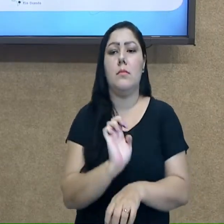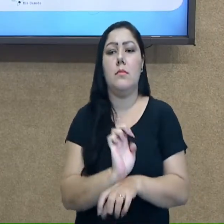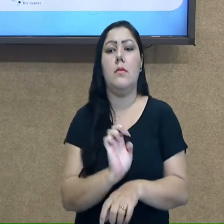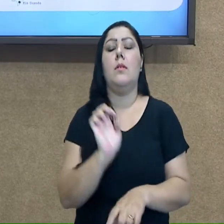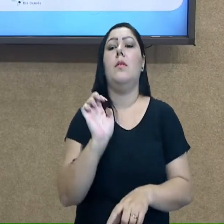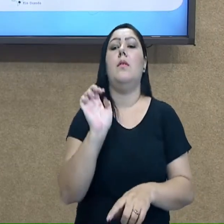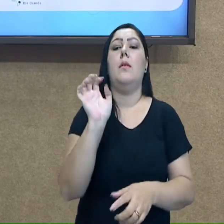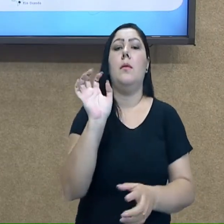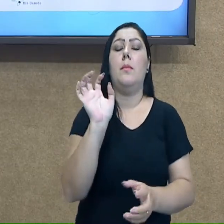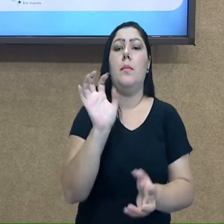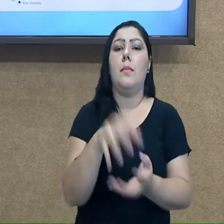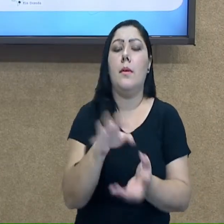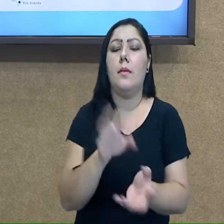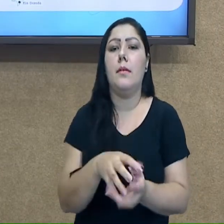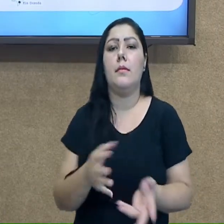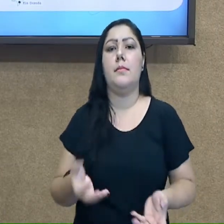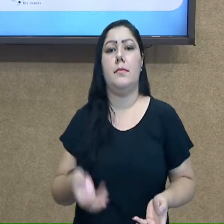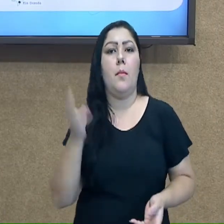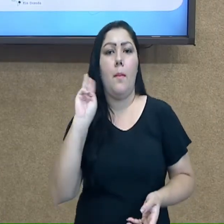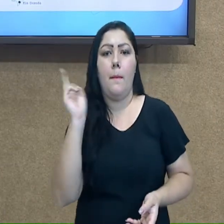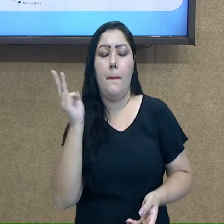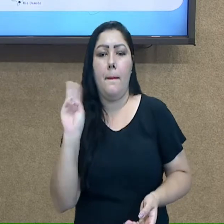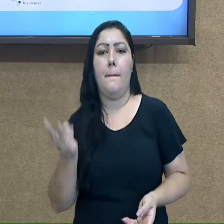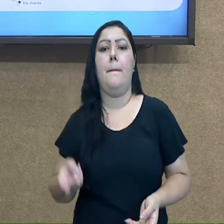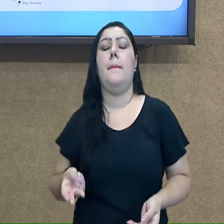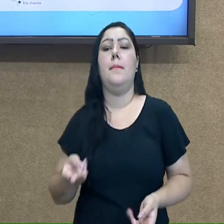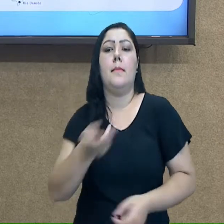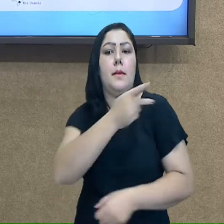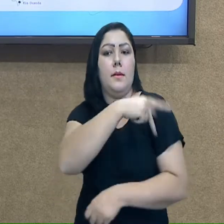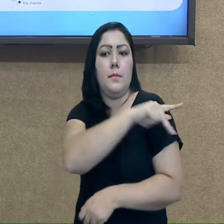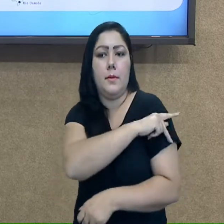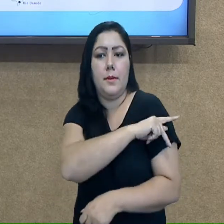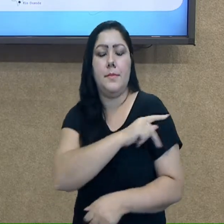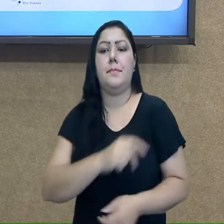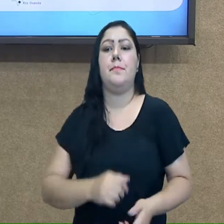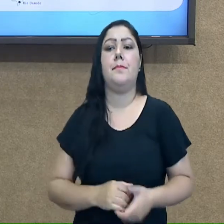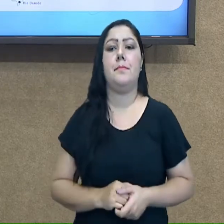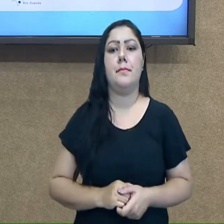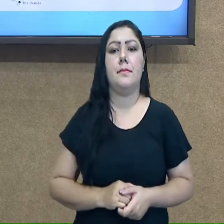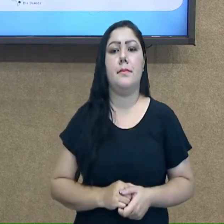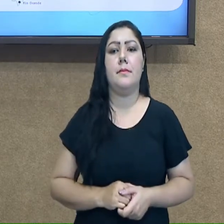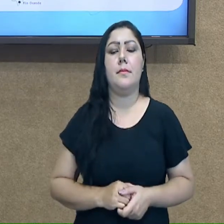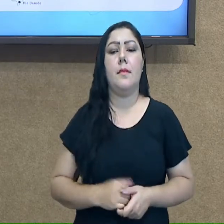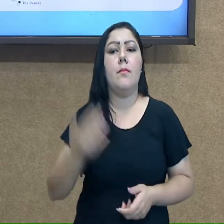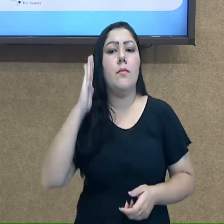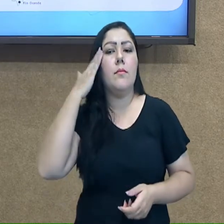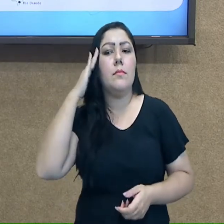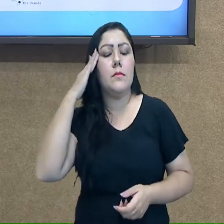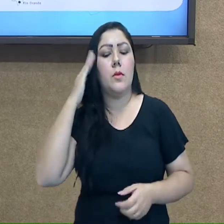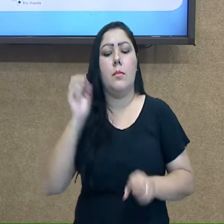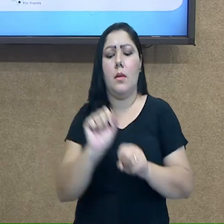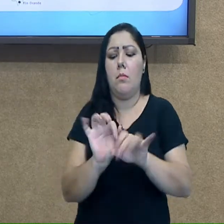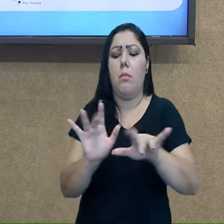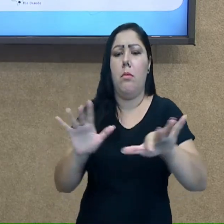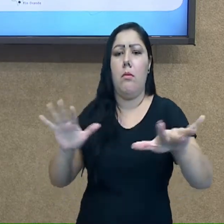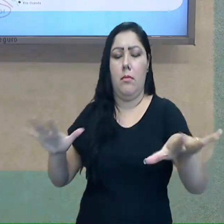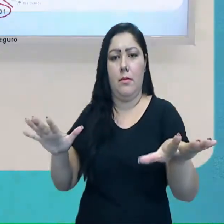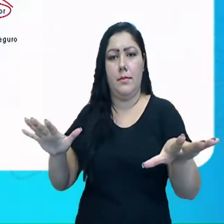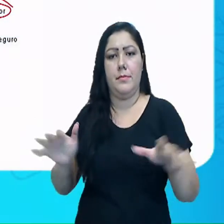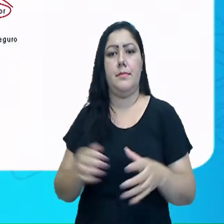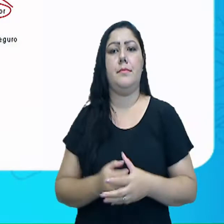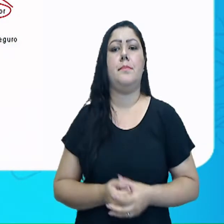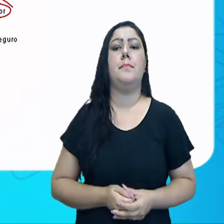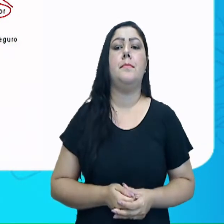um pouquinho esta exploração e essa expansão territorial. O gado bovino foi